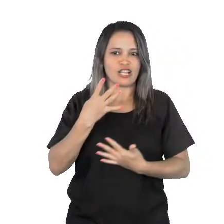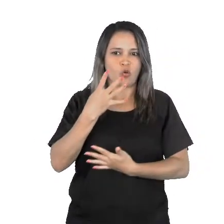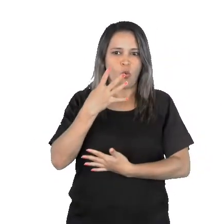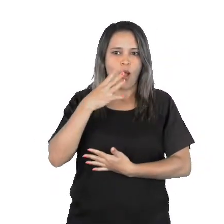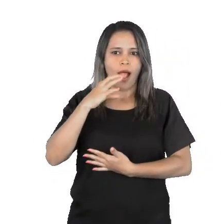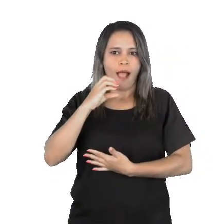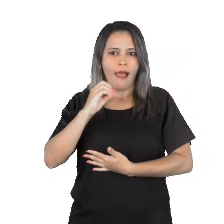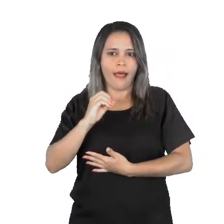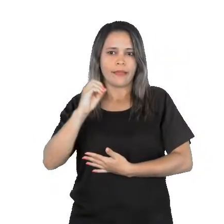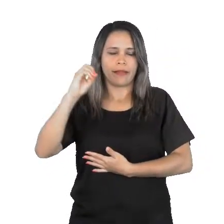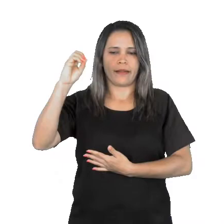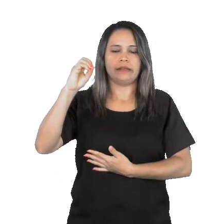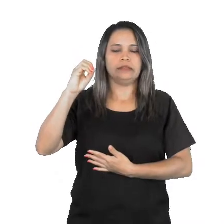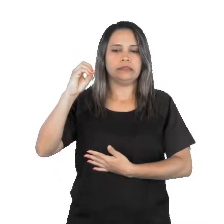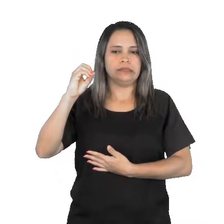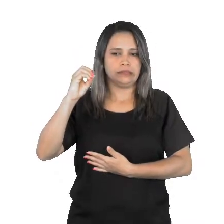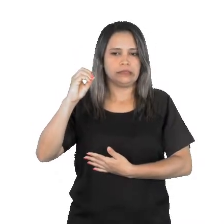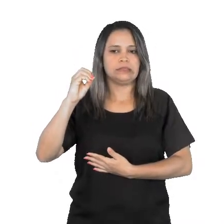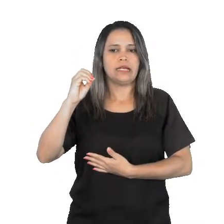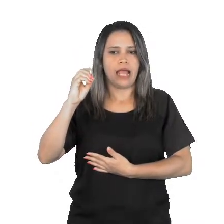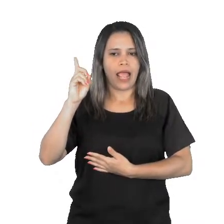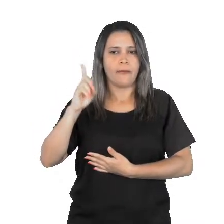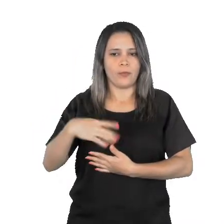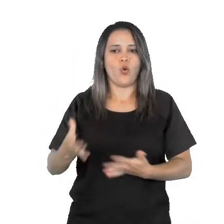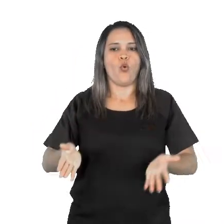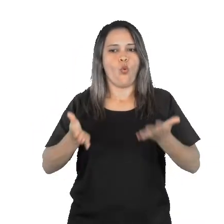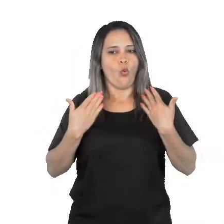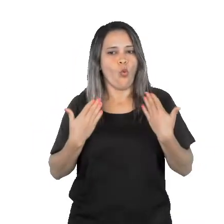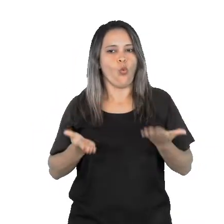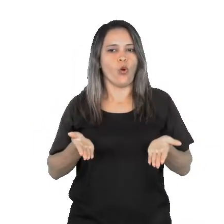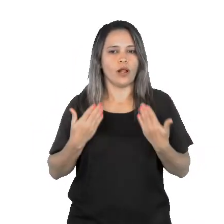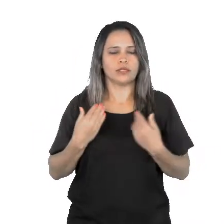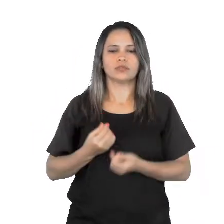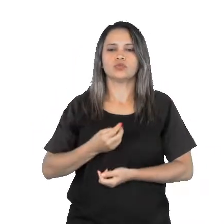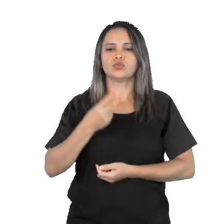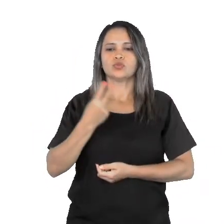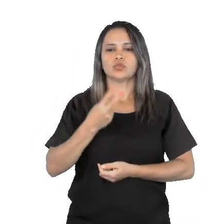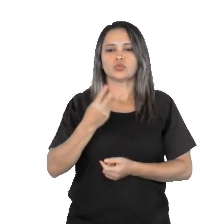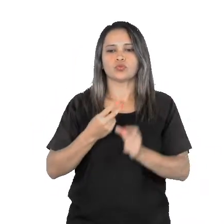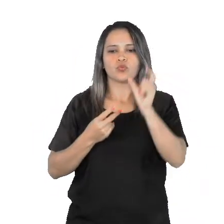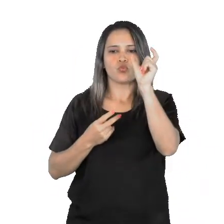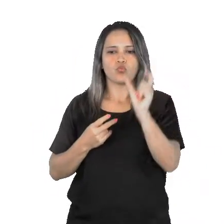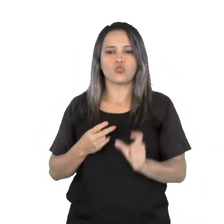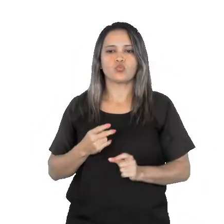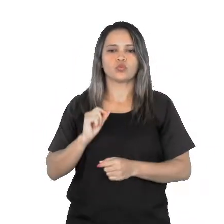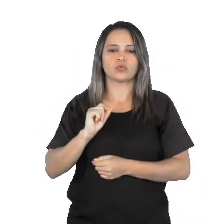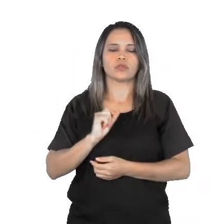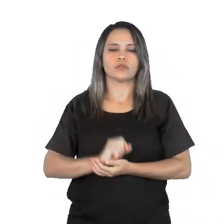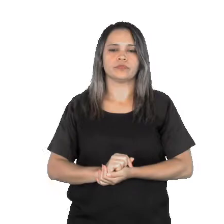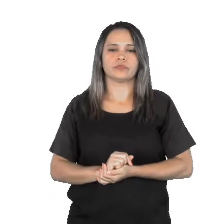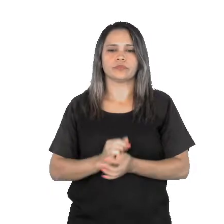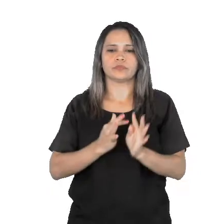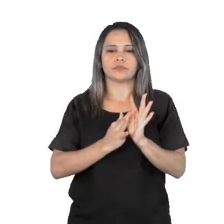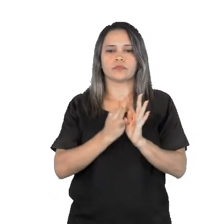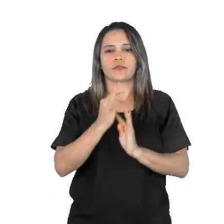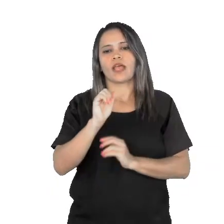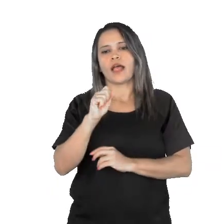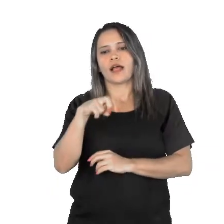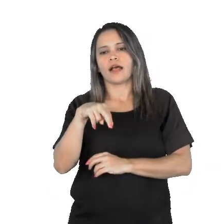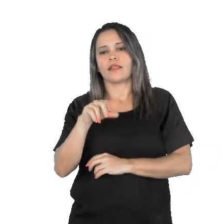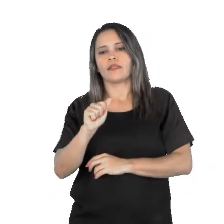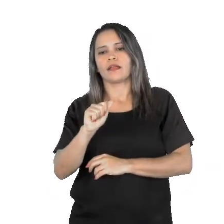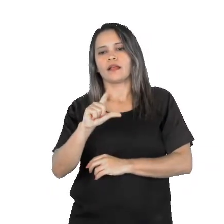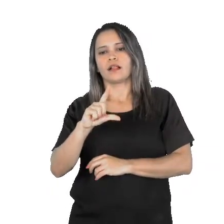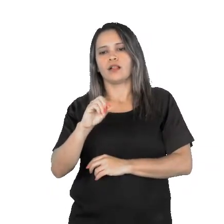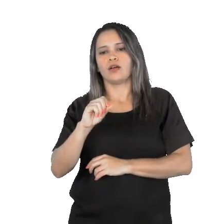40 graus é considerado muito calor. O segundo termômetro aí é um termômetro analógico.